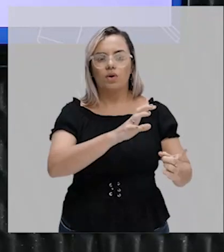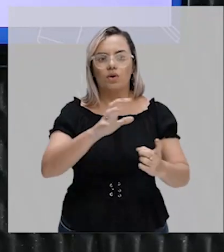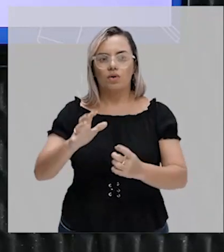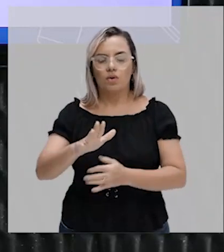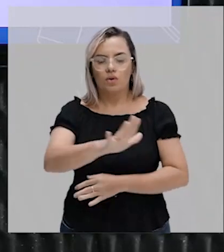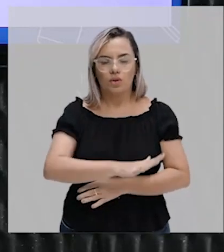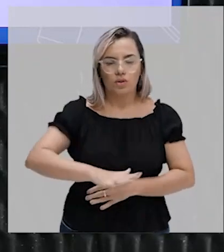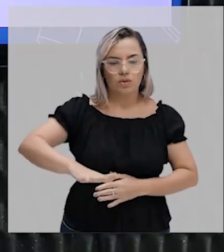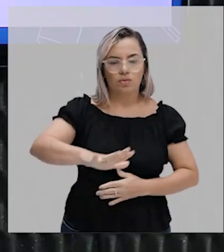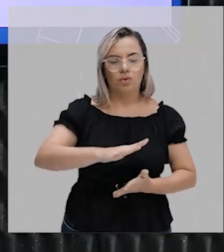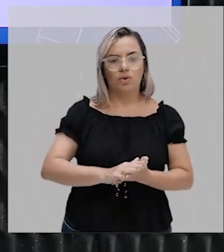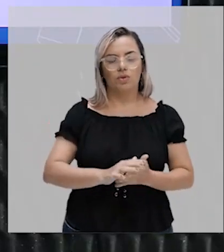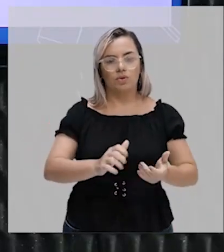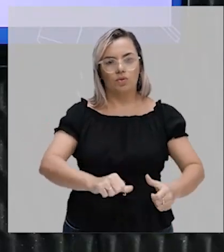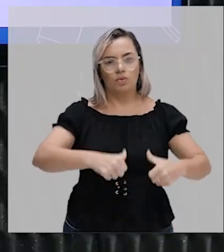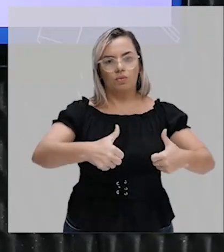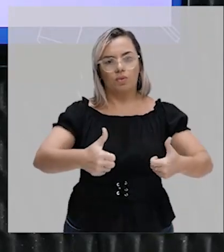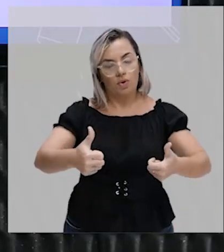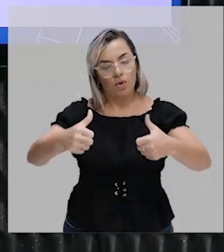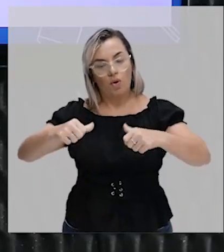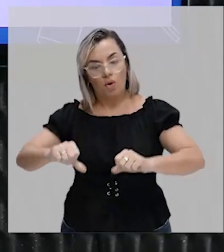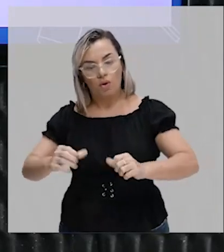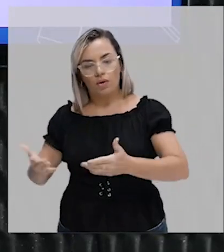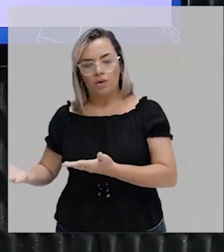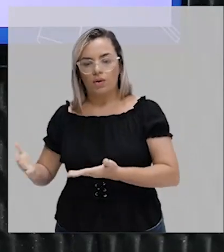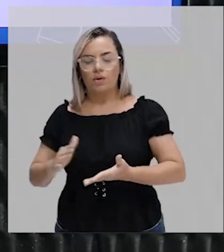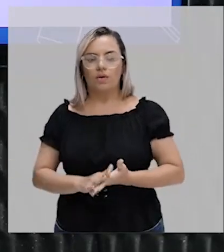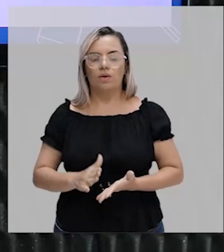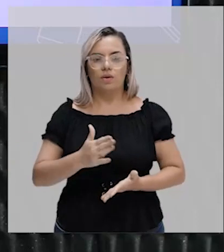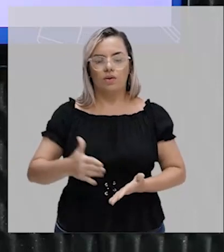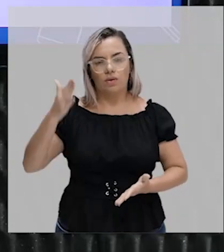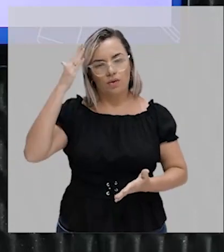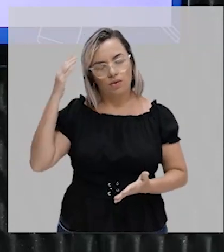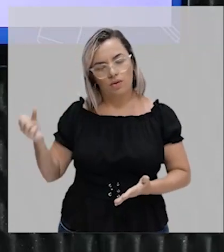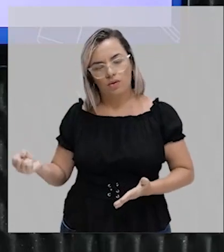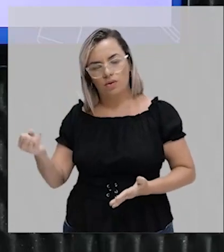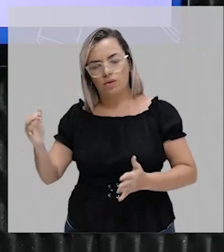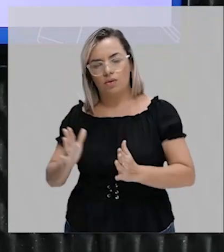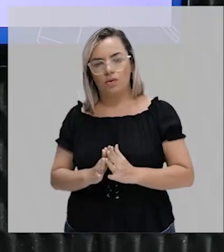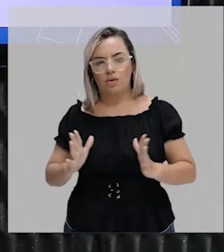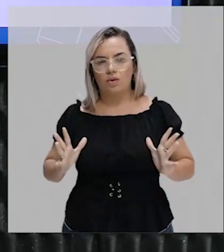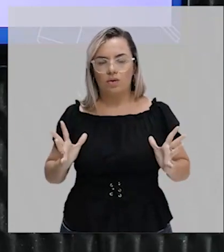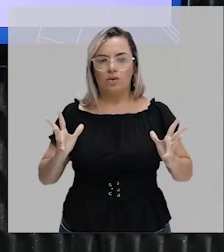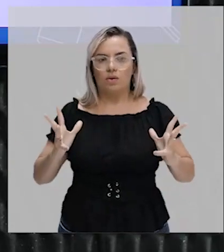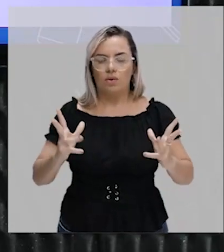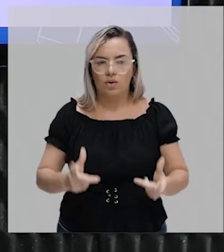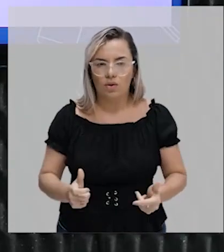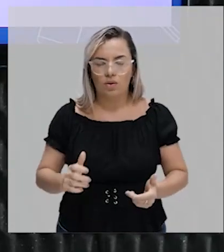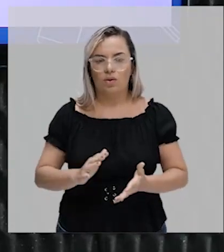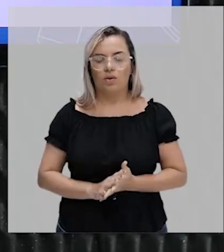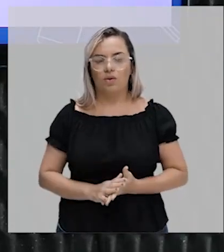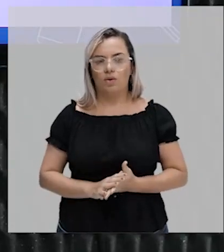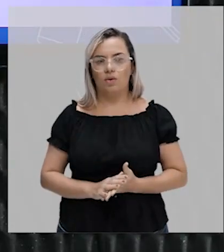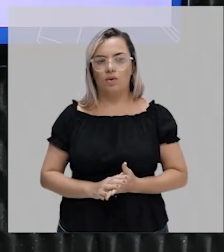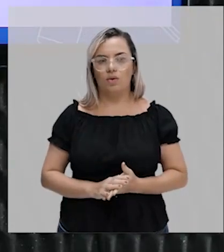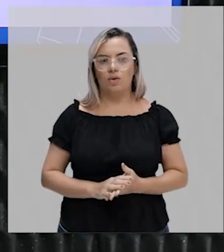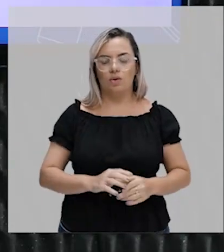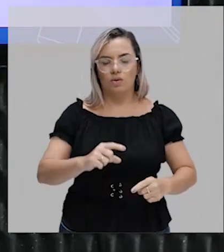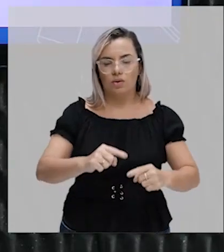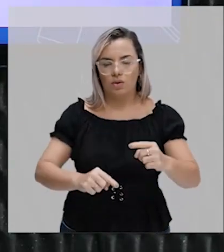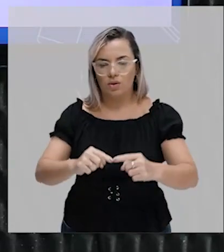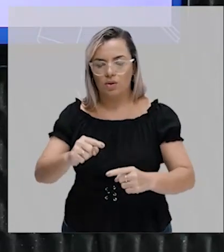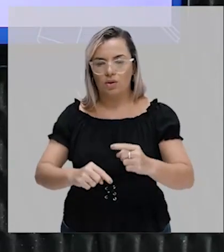tá bom? Primeira coisa importante que tu tem que entender que a Revolução Verde, todo esse produto tecnológico, ele tem